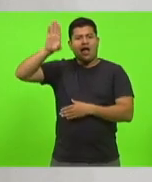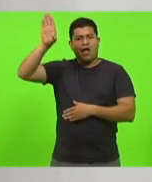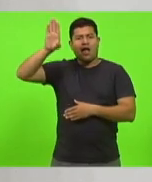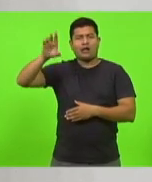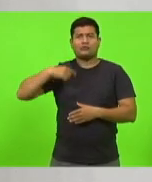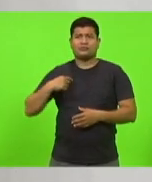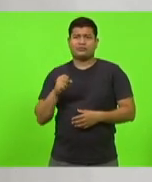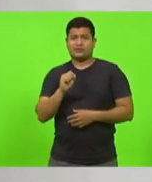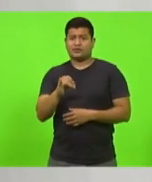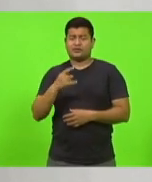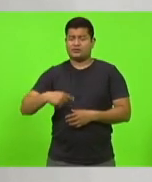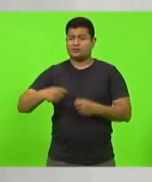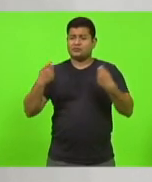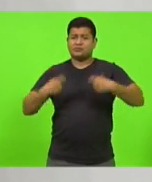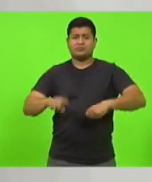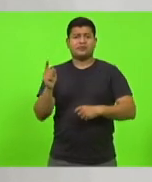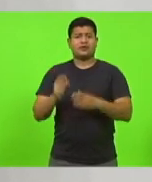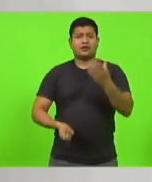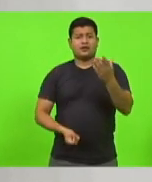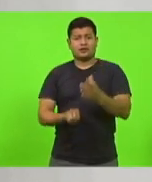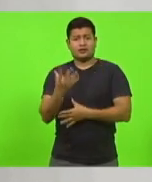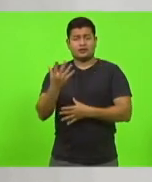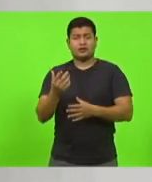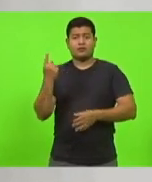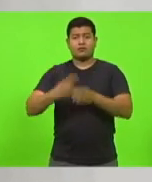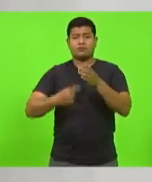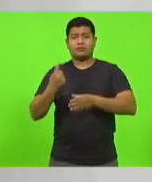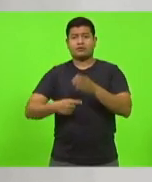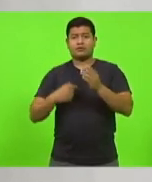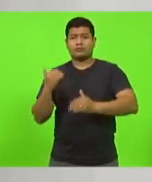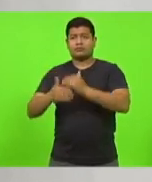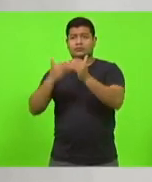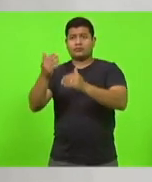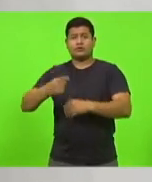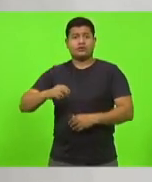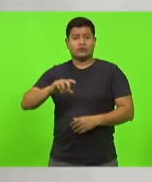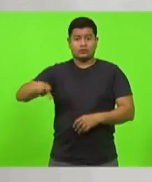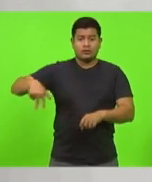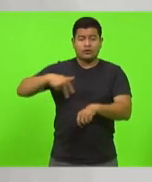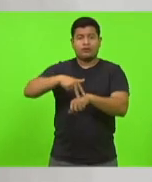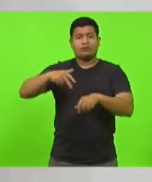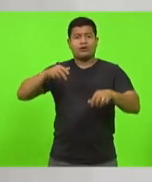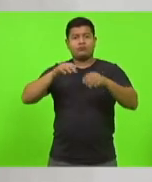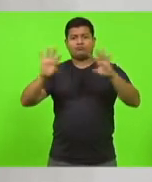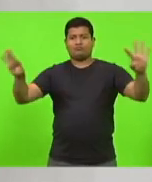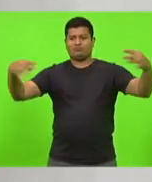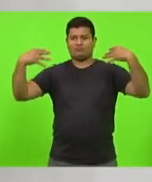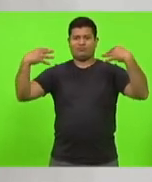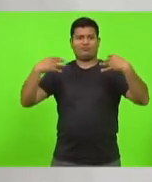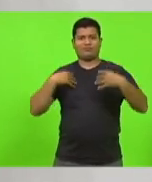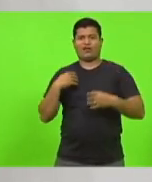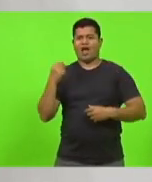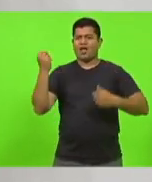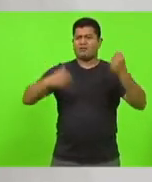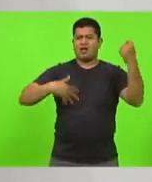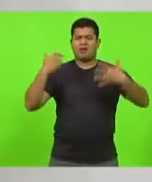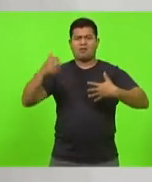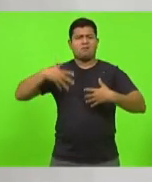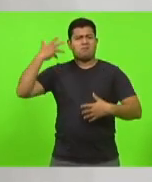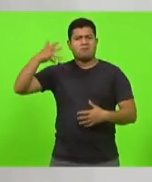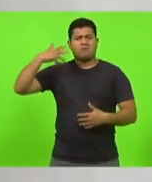criado comissão da carreira. A gente ia vir aqui fazer o debate e holofotes. A gente criou a comissão